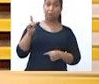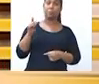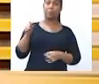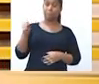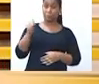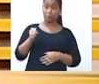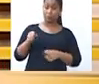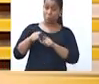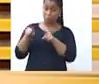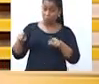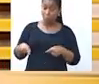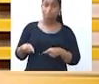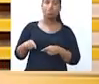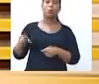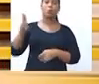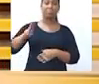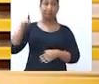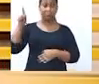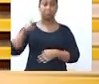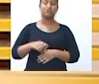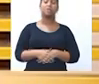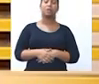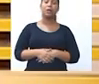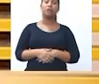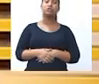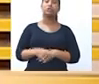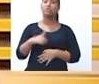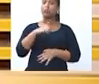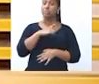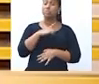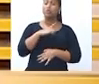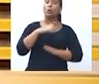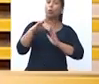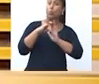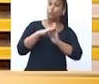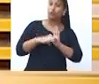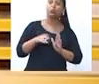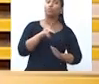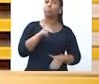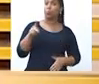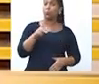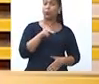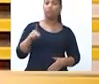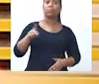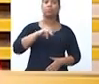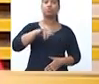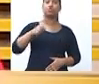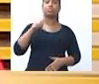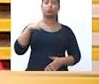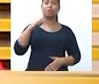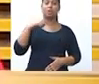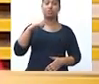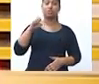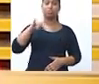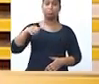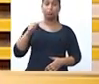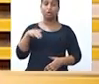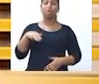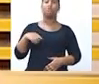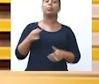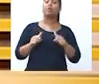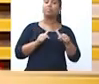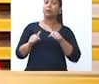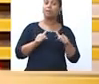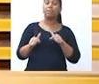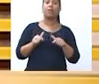na Universidade Estadual de Michigan, tinha o projeto do professor Jane, que ele